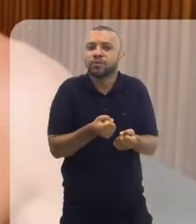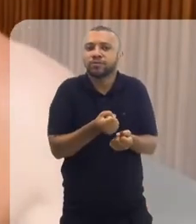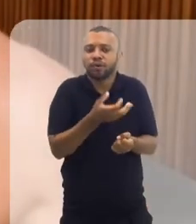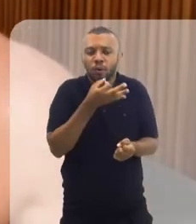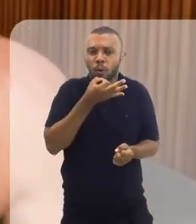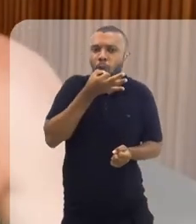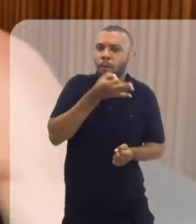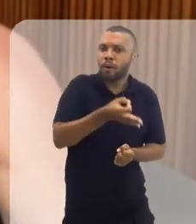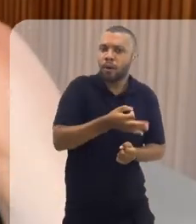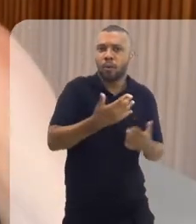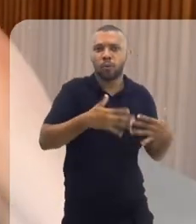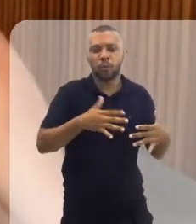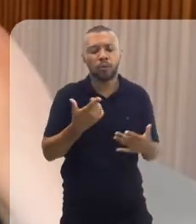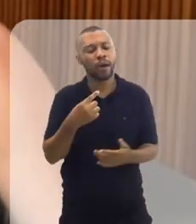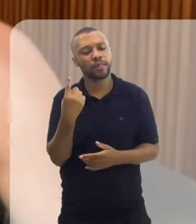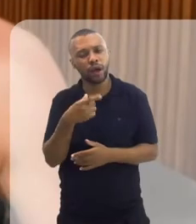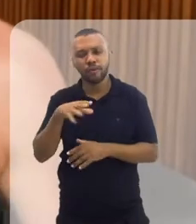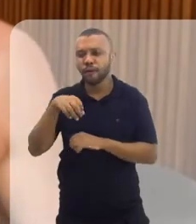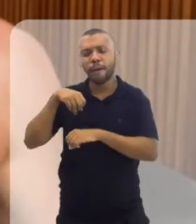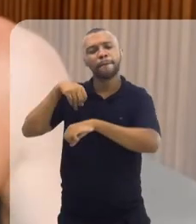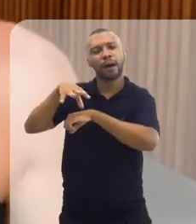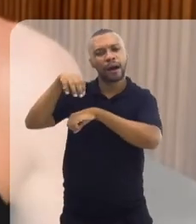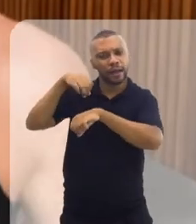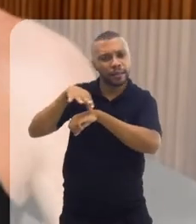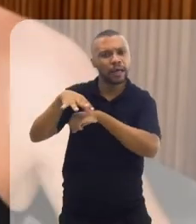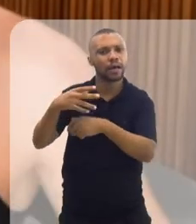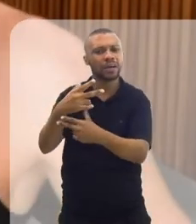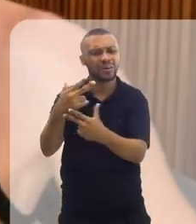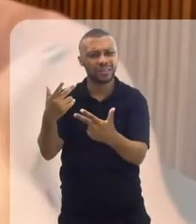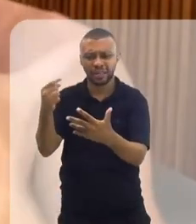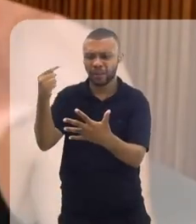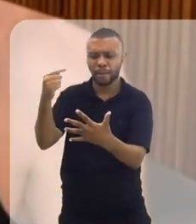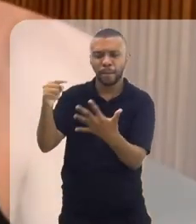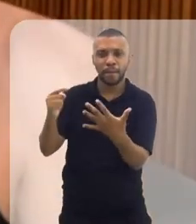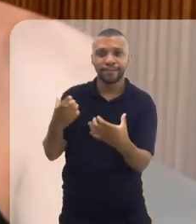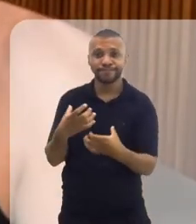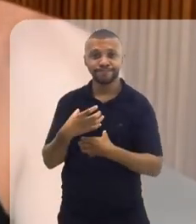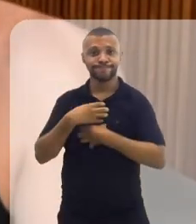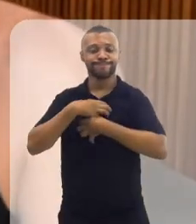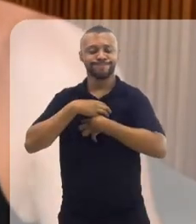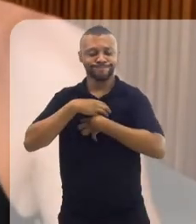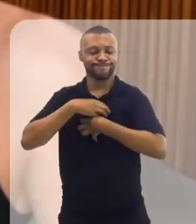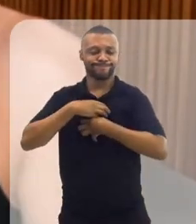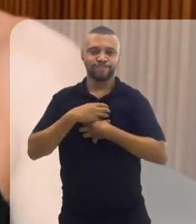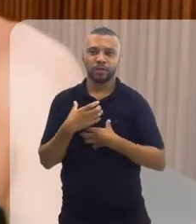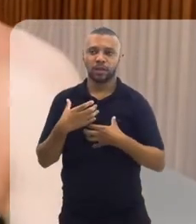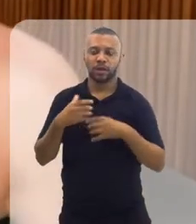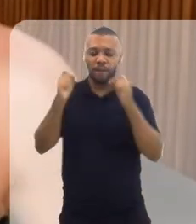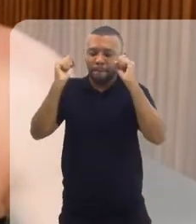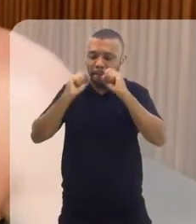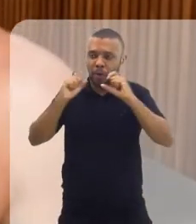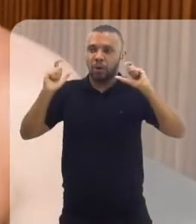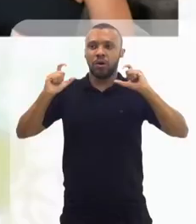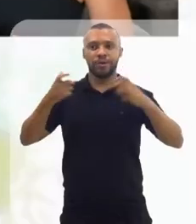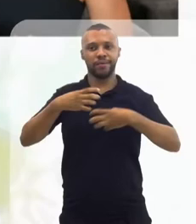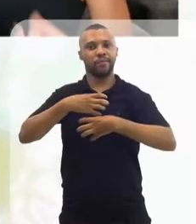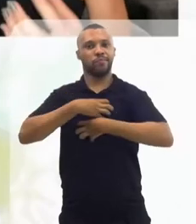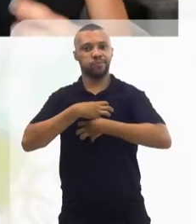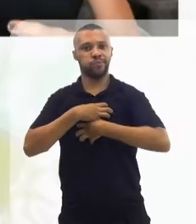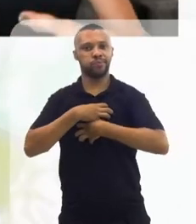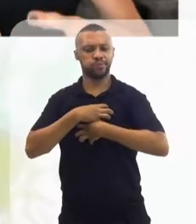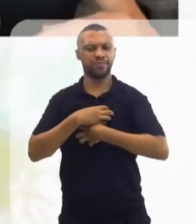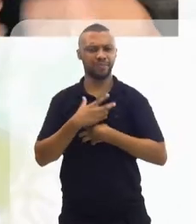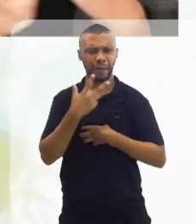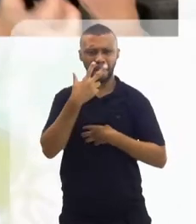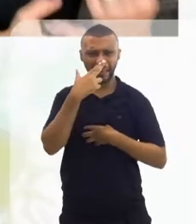Algumas Nossa. distinções desse estilo: "Ah, não, eu vou passar." Eu acho que essas coisas mexiam mais comigo,